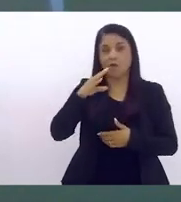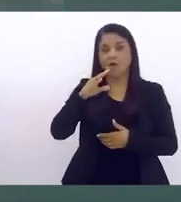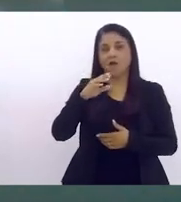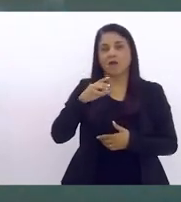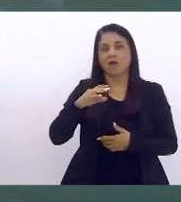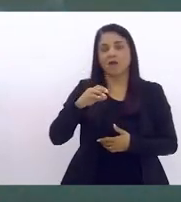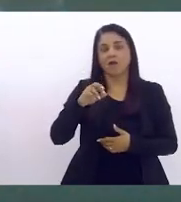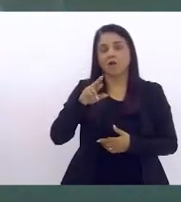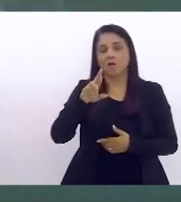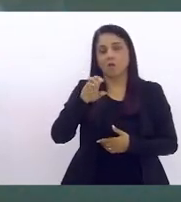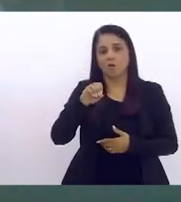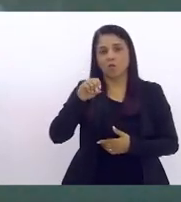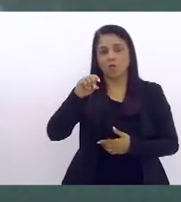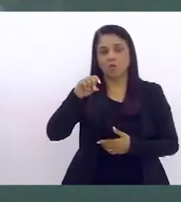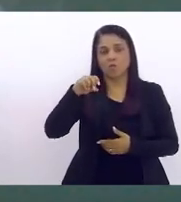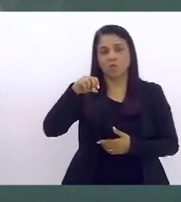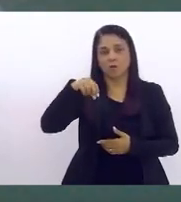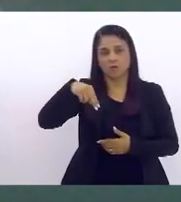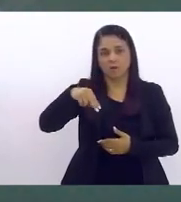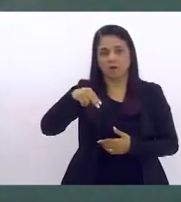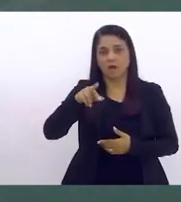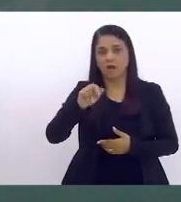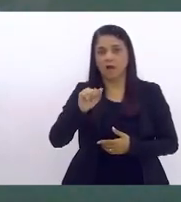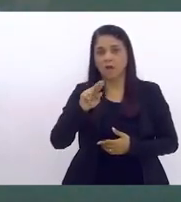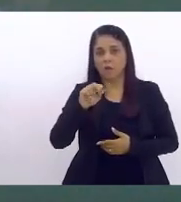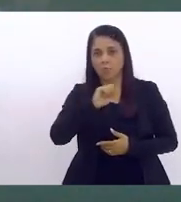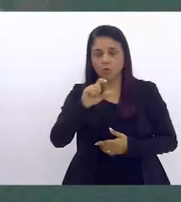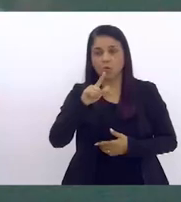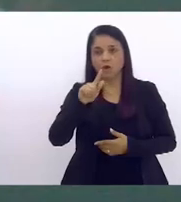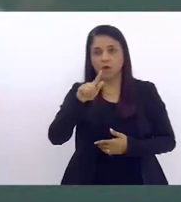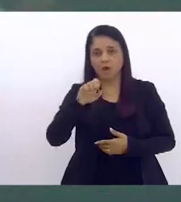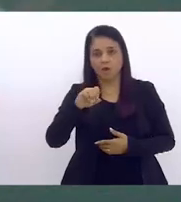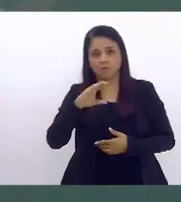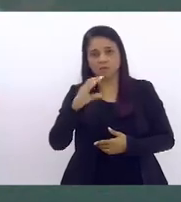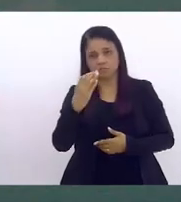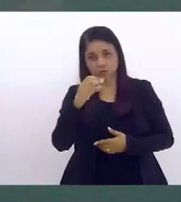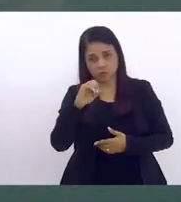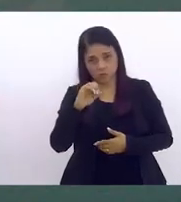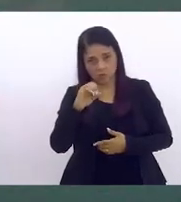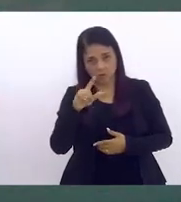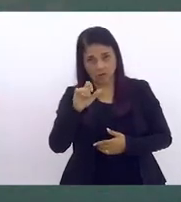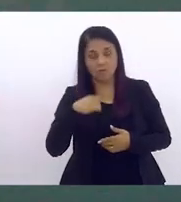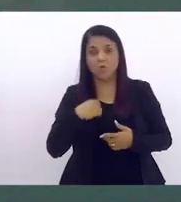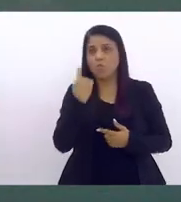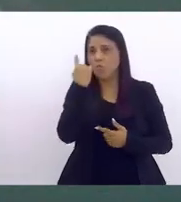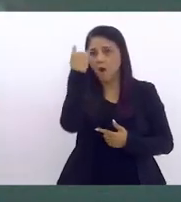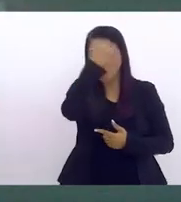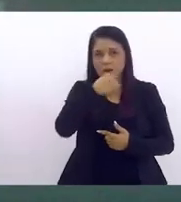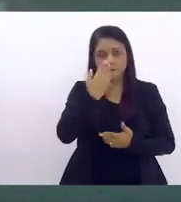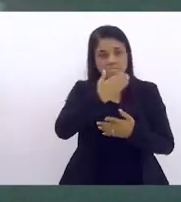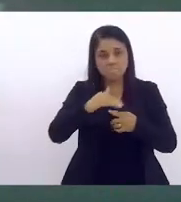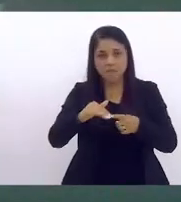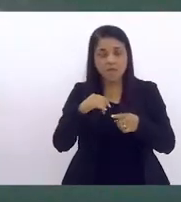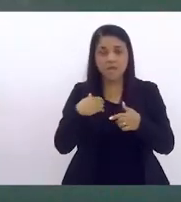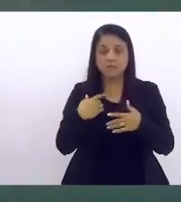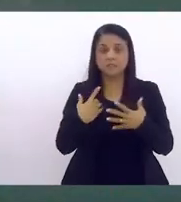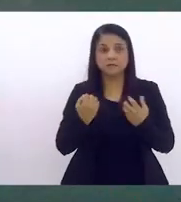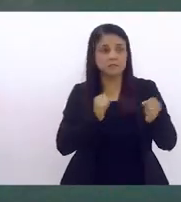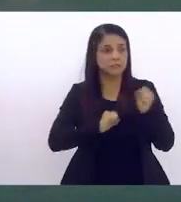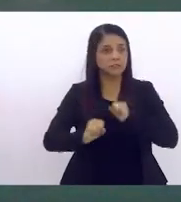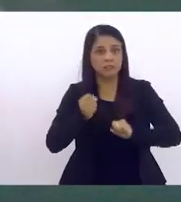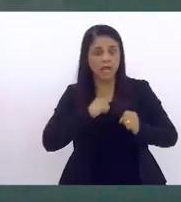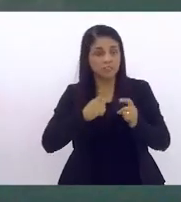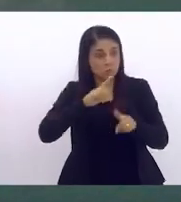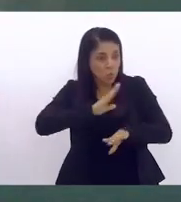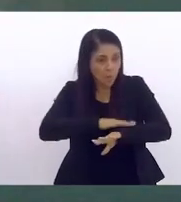norte do Rio. Que a mãe mais precisa e manda pra cá, pra lá, e descansa com uma hora e meia, circulando em cinco lugares, vindo se estressando numa hora